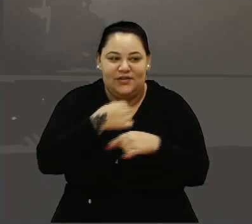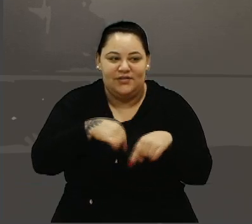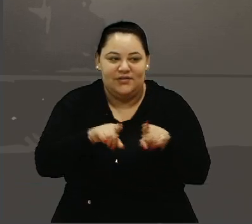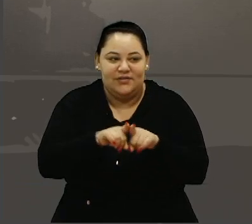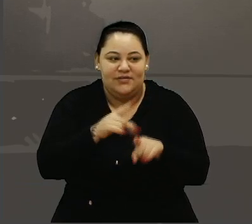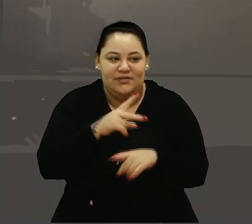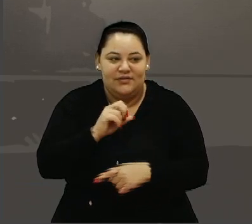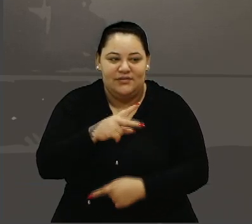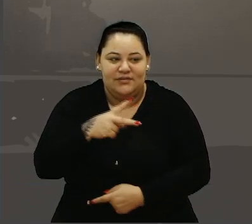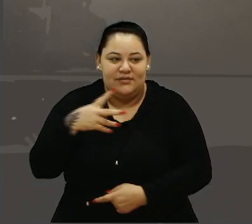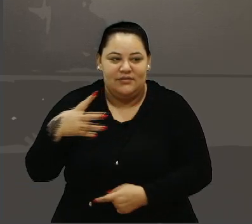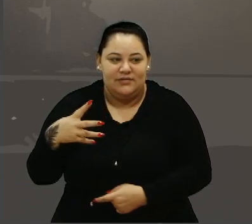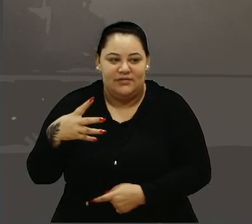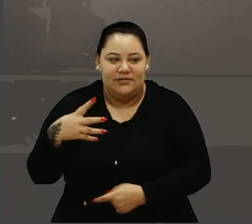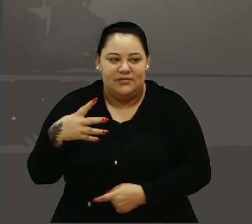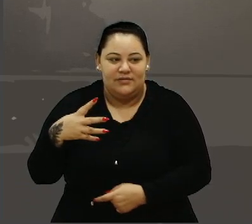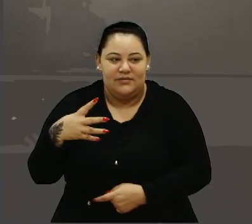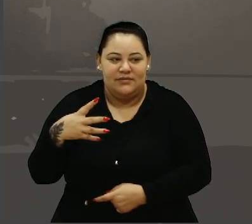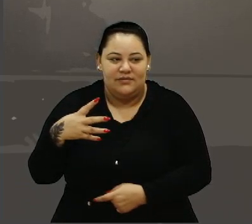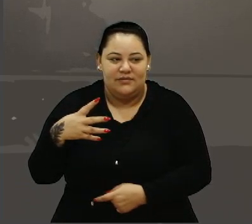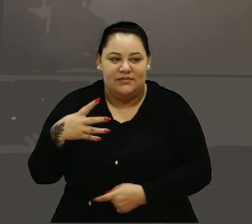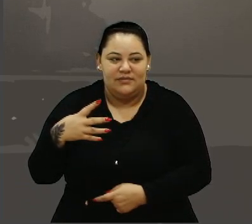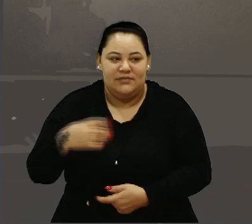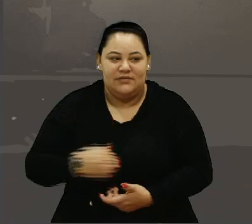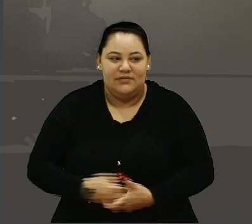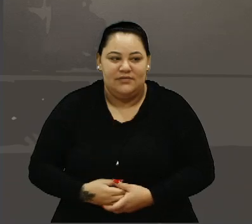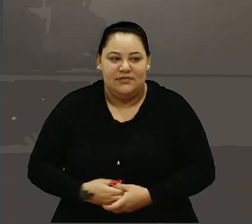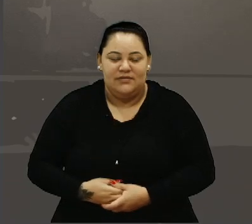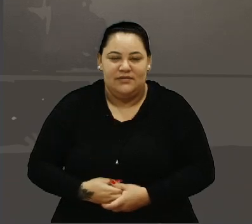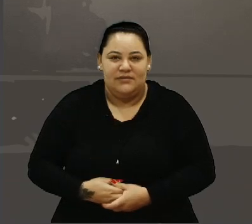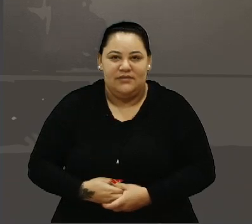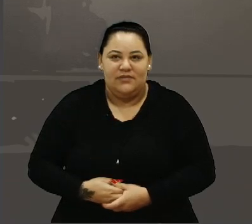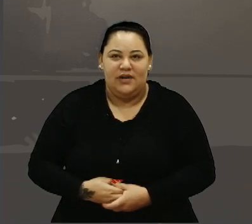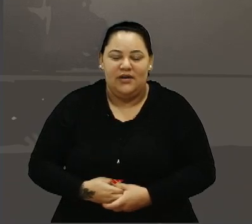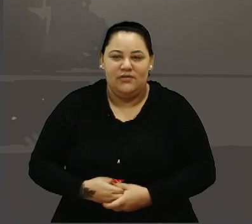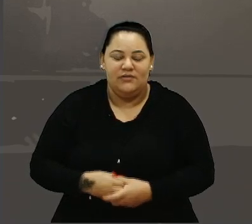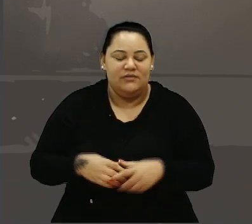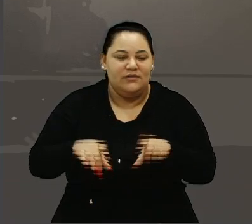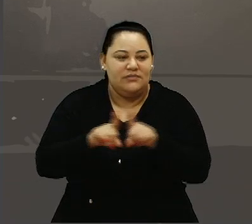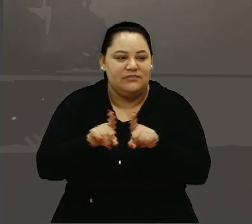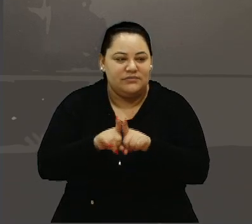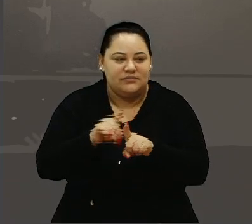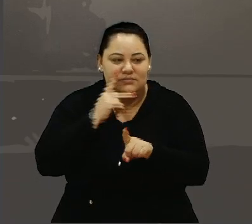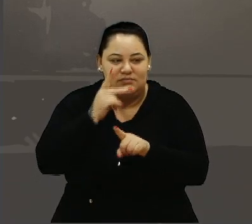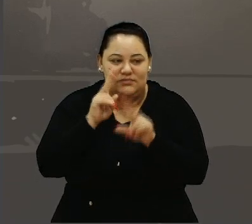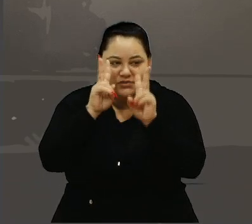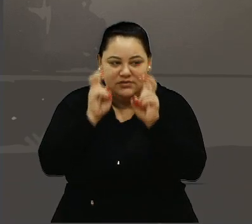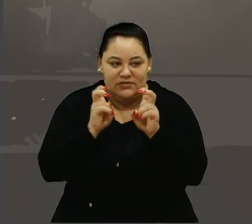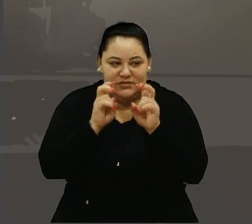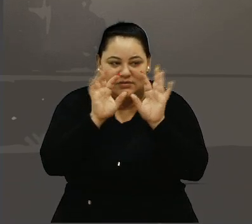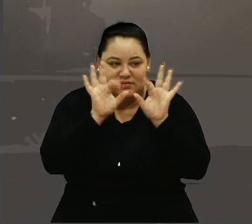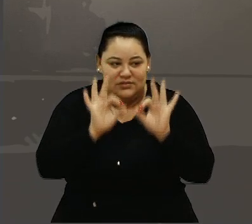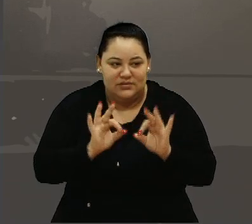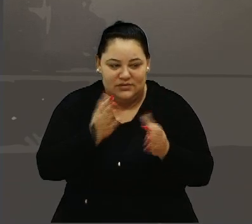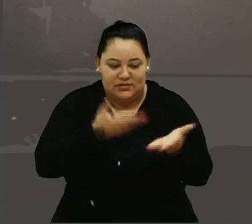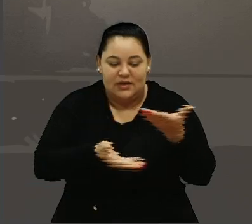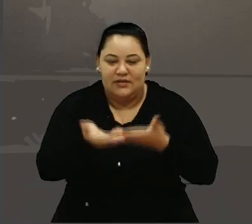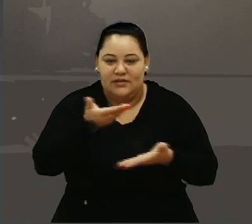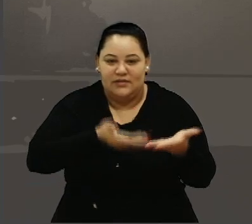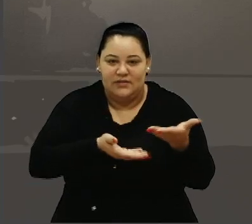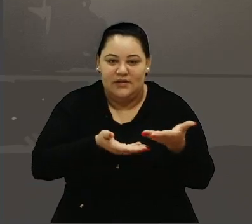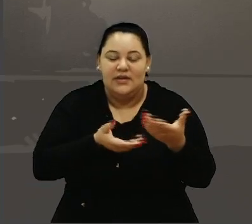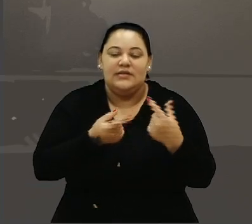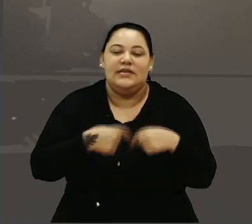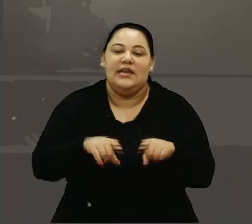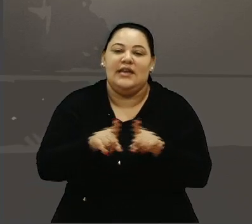Lei 9.091 de 2024, que também versa sobre essa questão do atendimento preferencial. Então, não